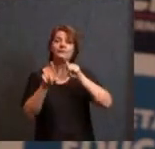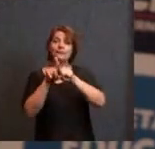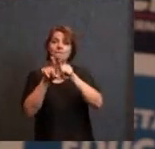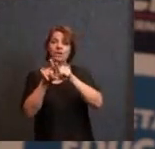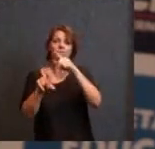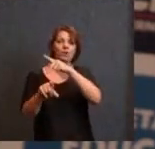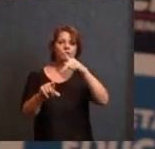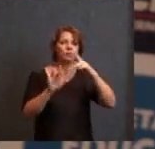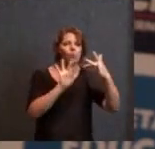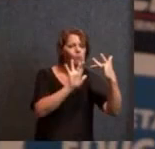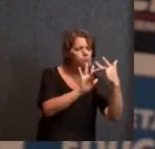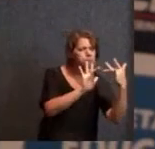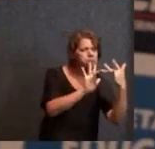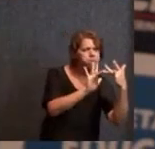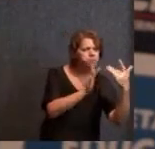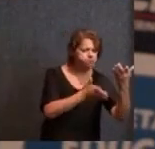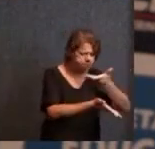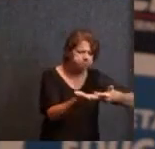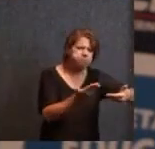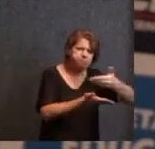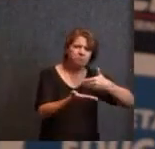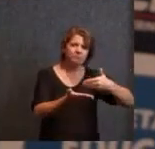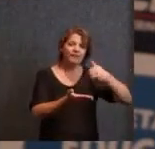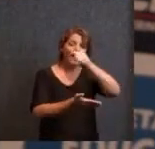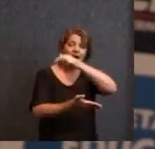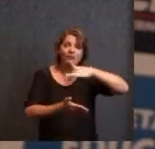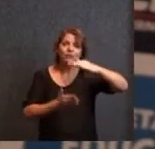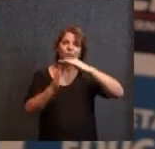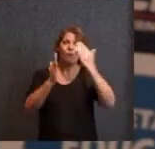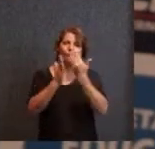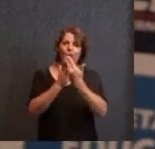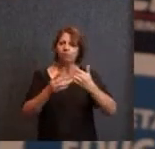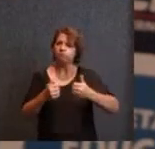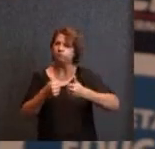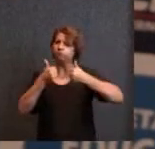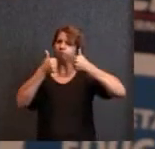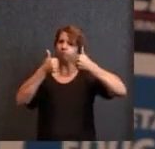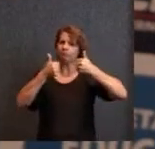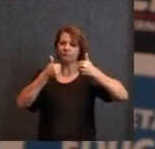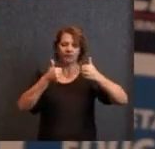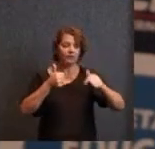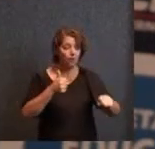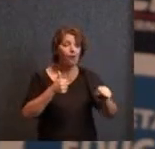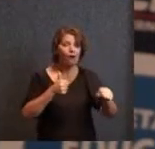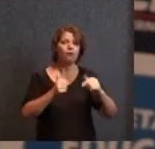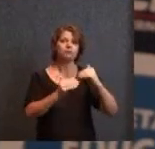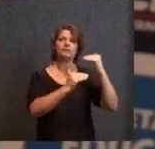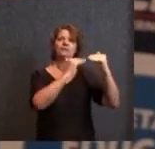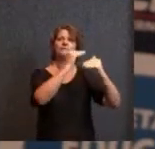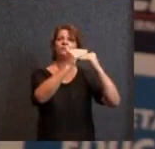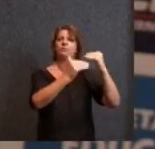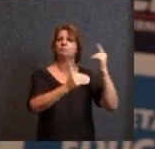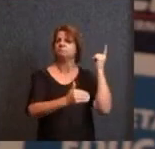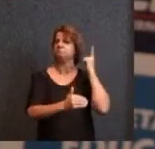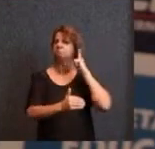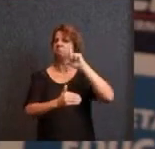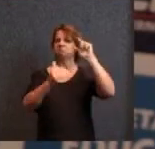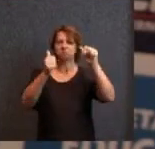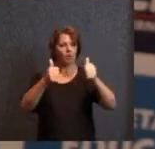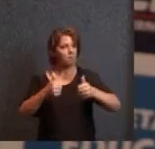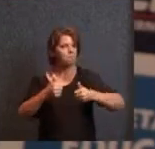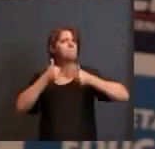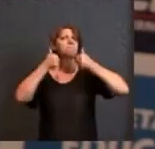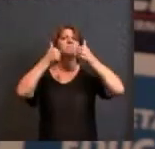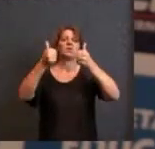aluno, quanto mais o ambiente for qualificado para que essas ações se desenvolvam, os resultados serão os